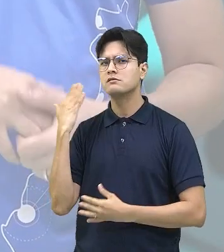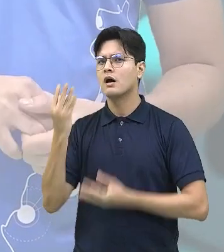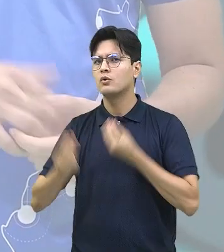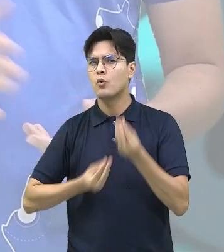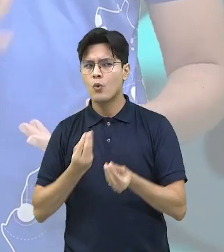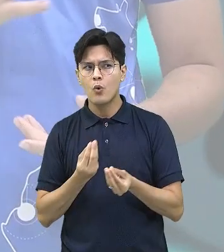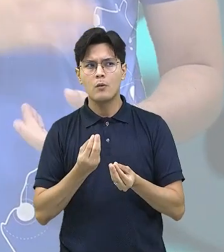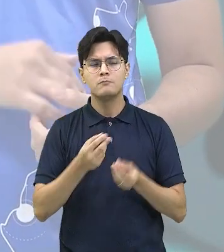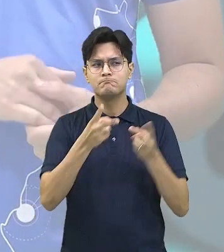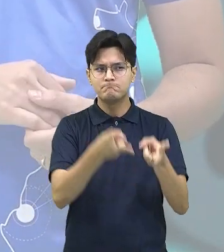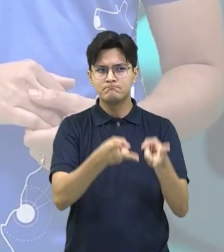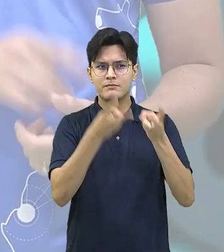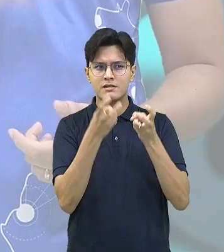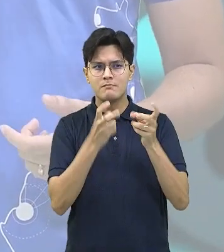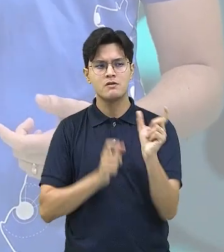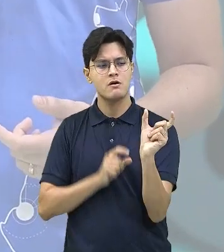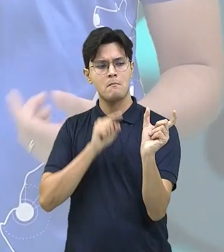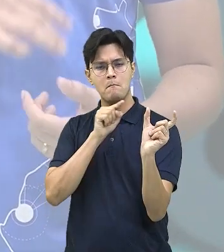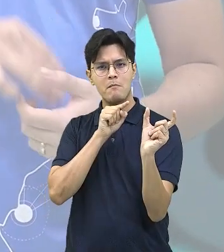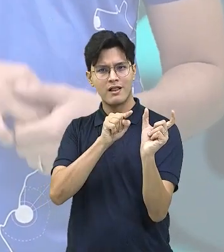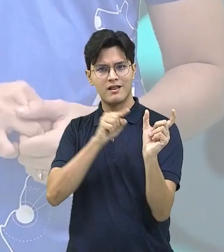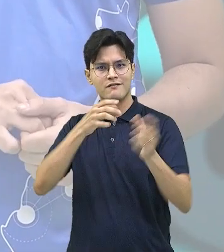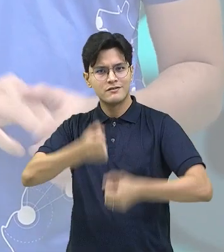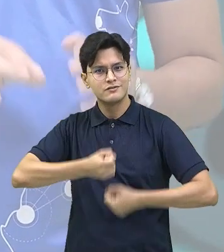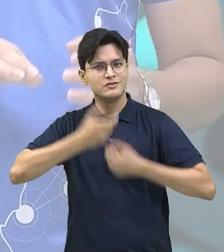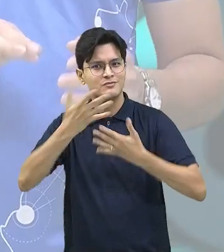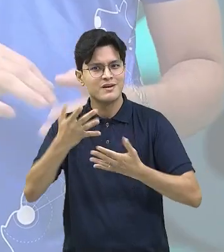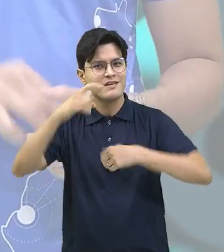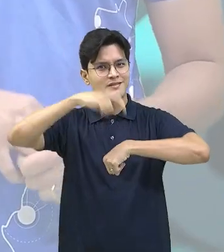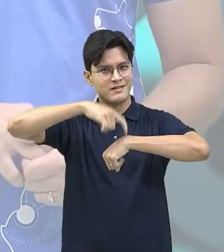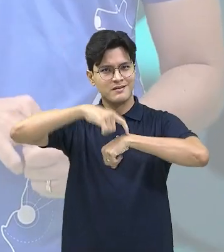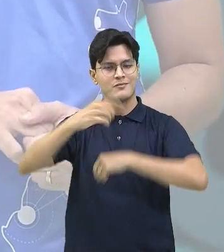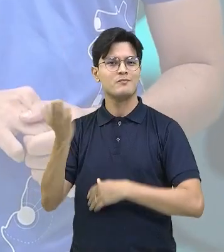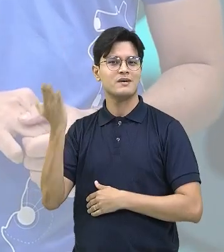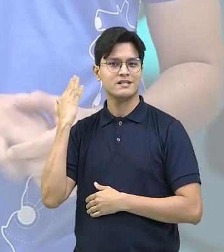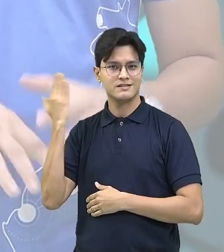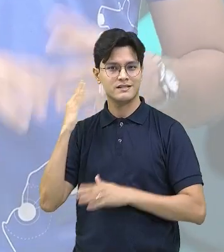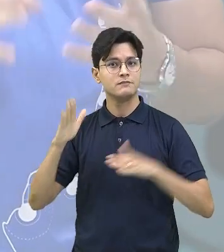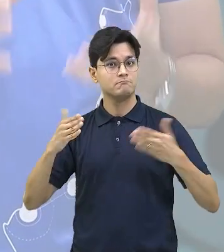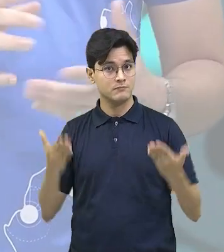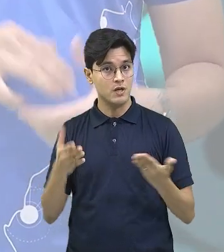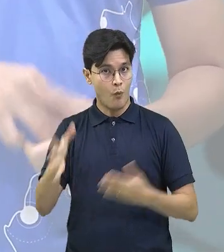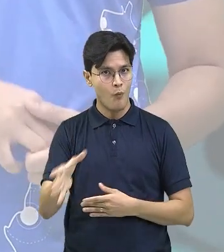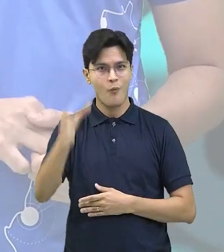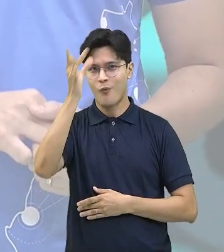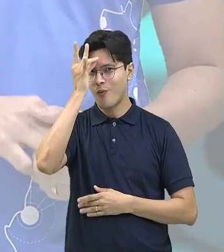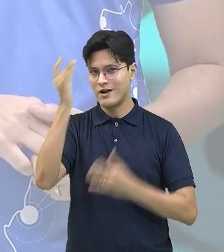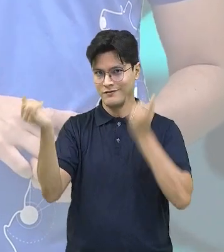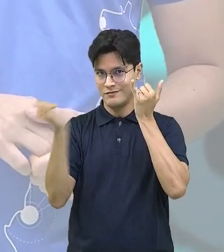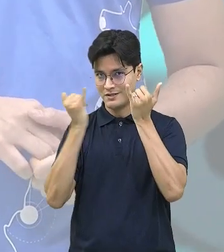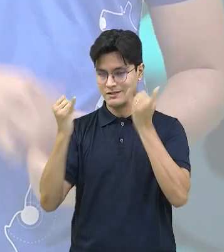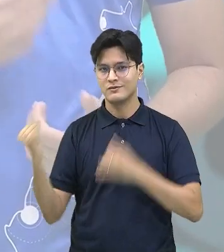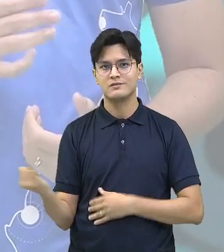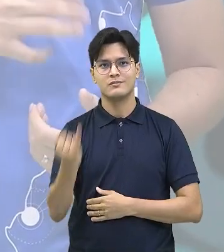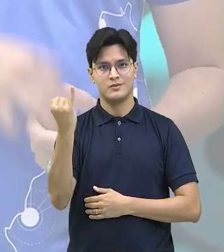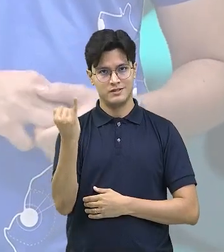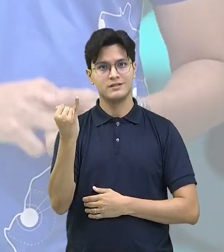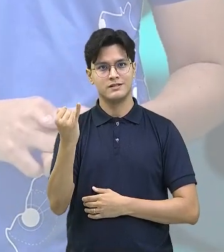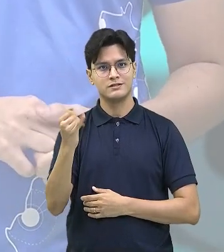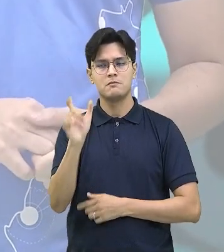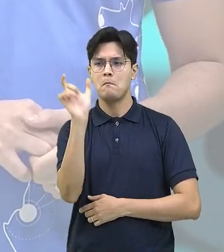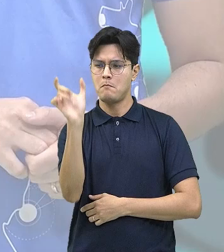texto está no passado simples, no simple past. Então, guarda essa informação. Essas palavras serão muito úteis para